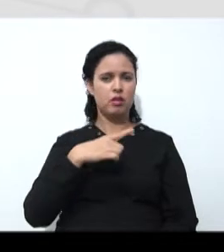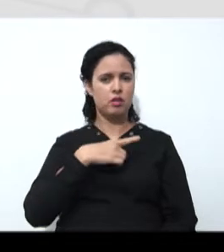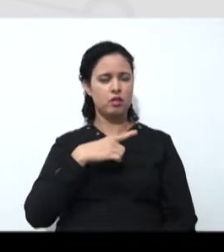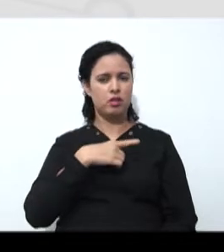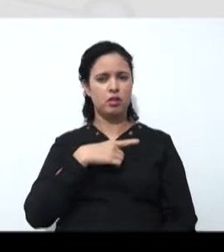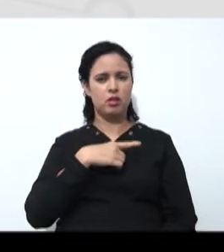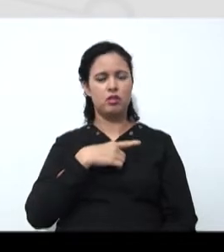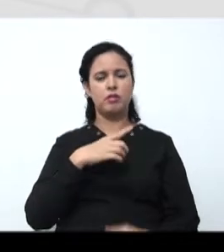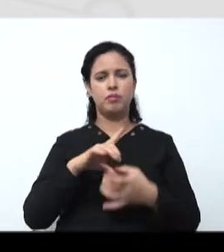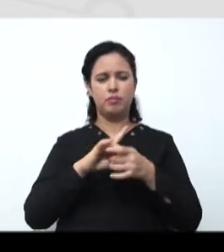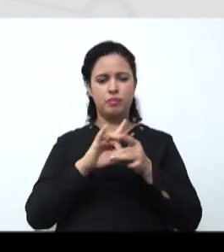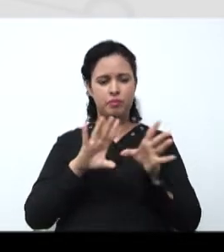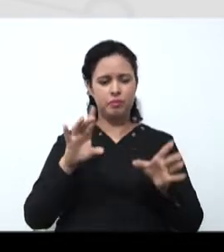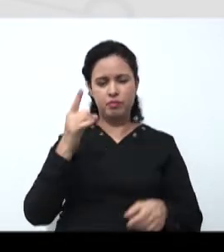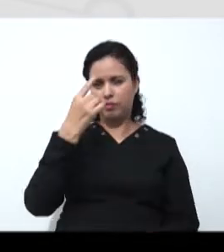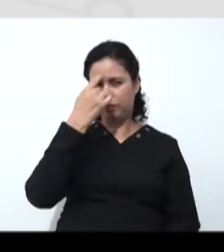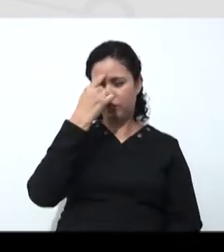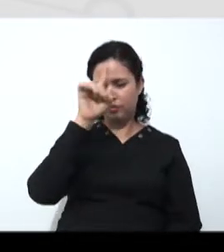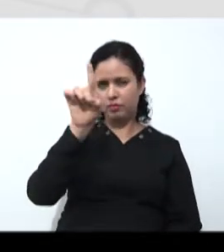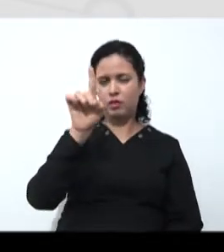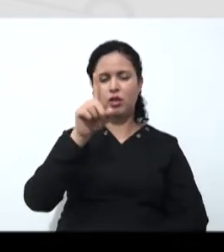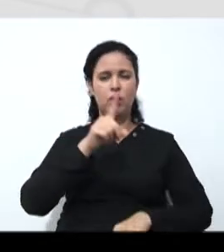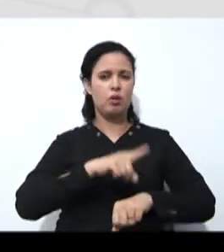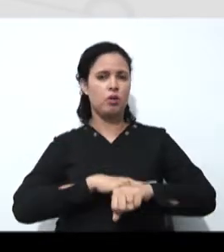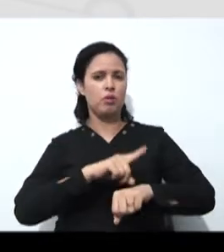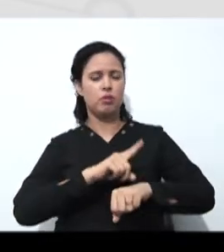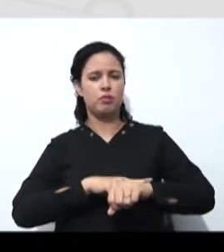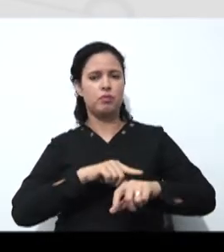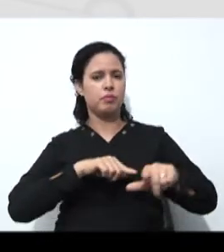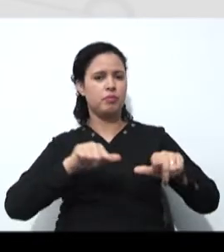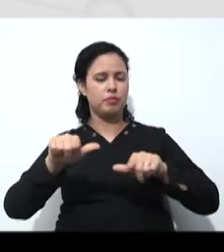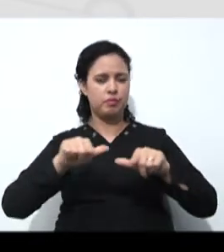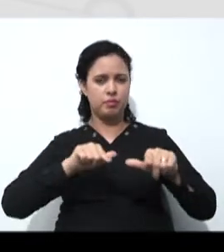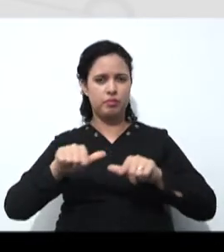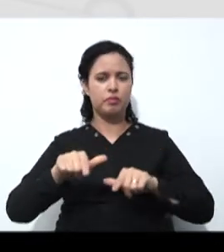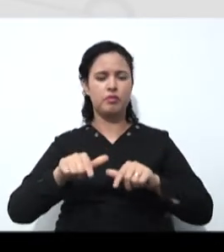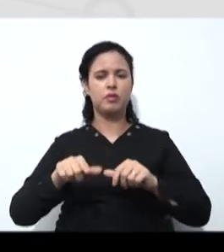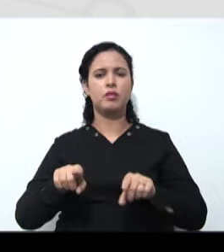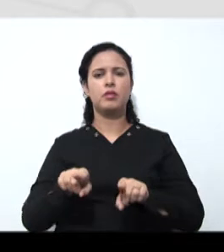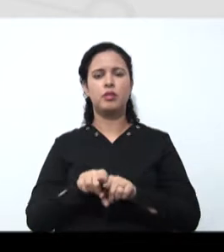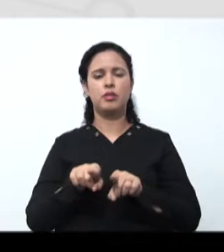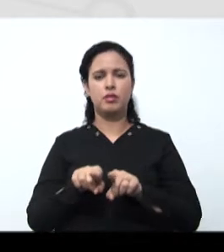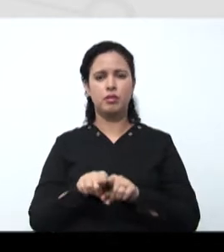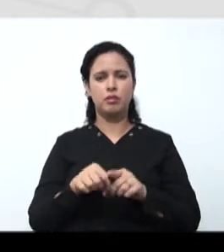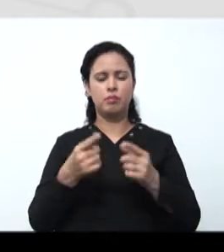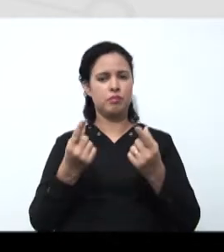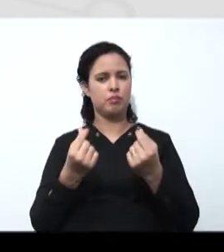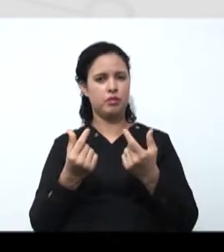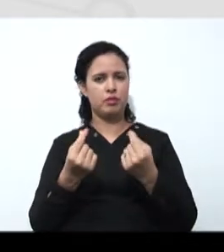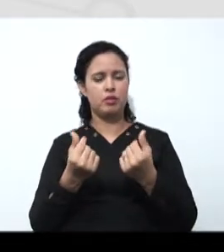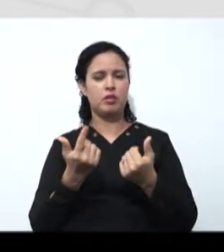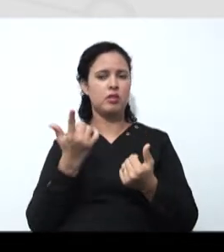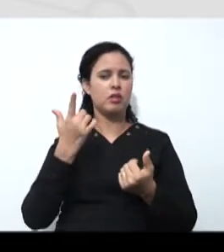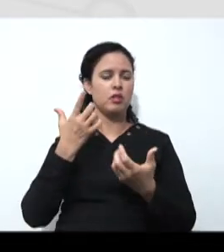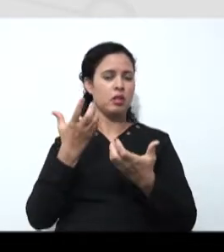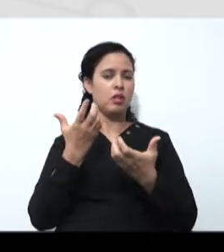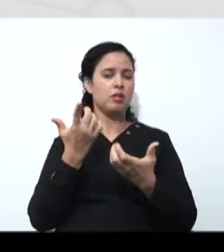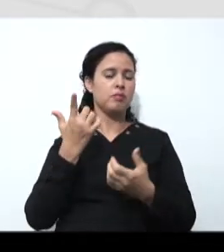para criar, definir o próprio horário de trabalho, determinar uma renda que você quer